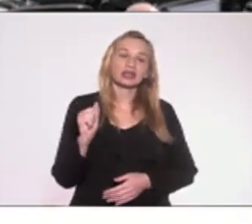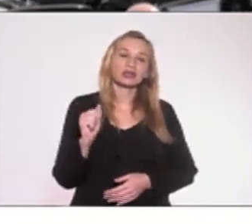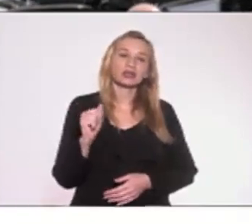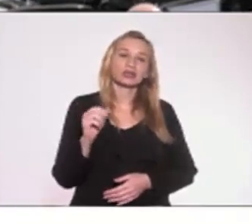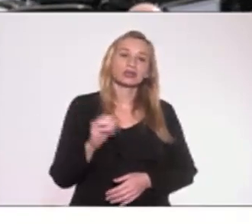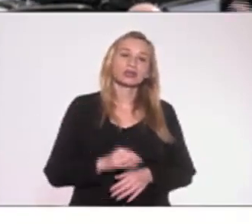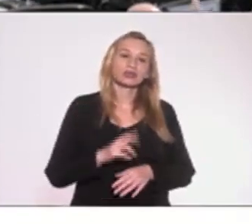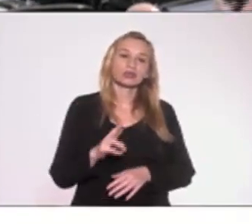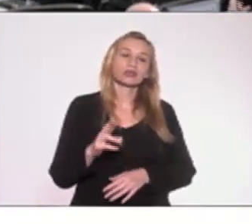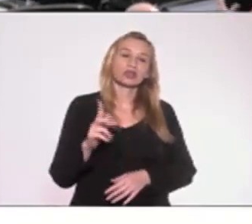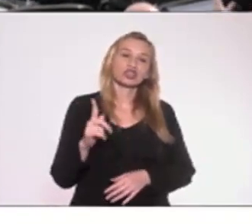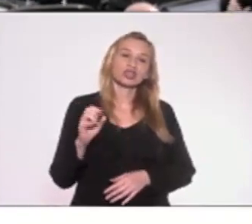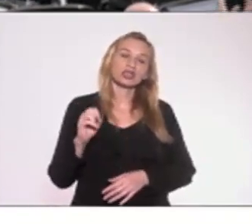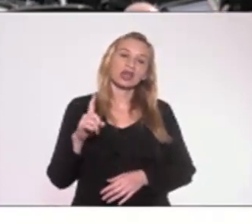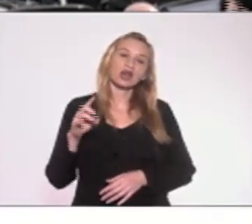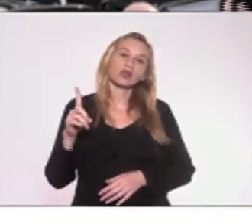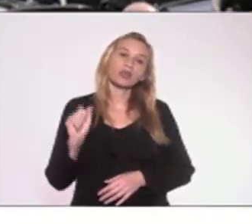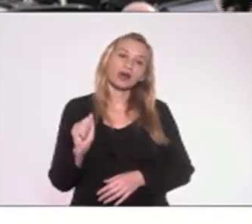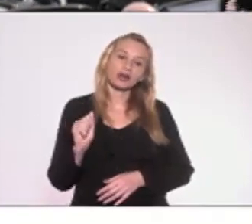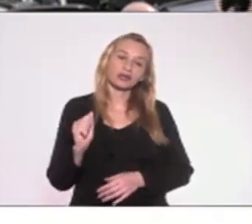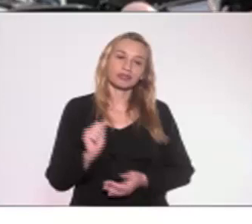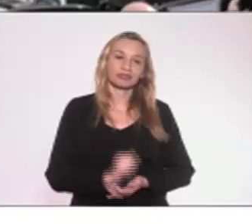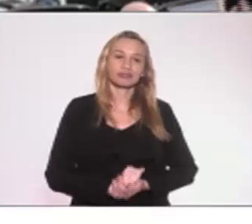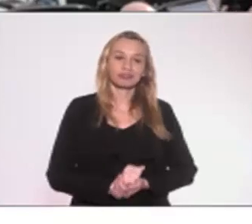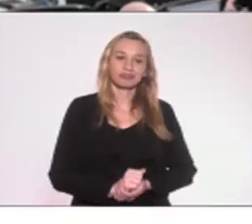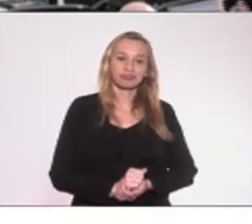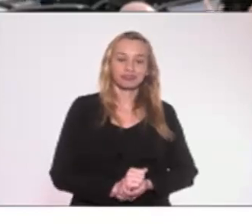Giselda Leitão Teixeira,